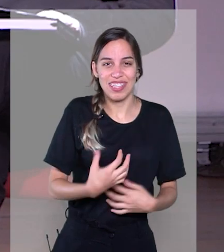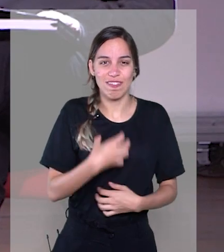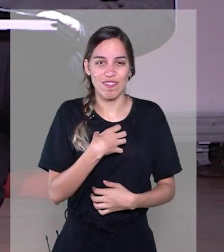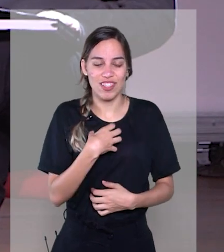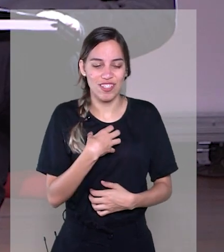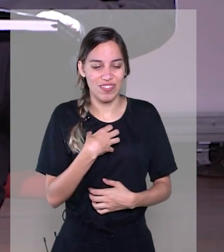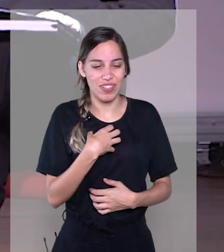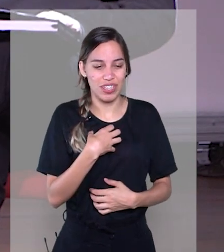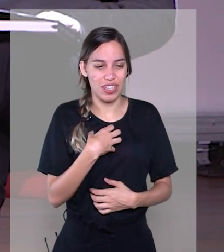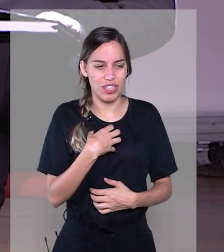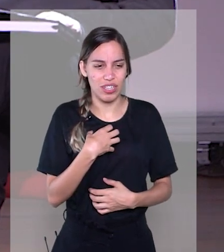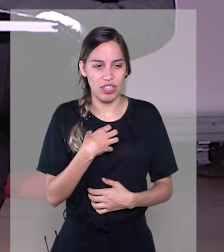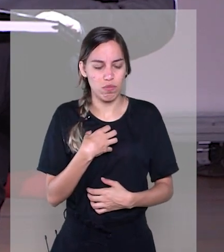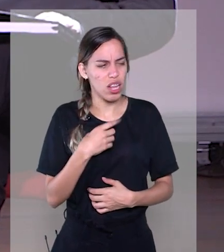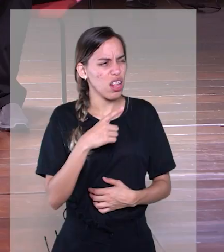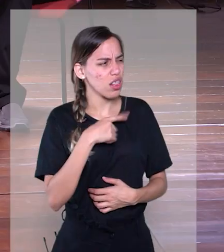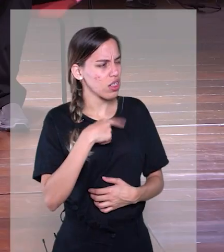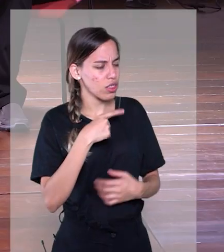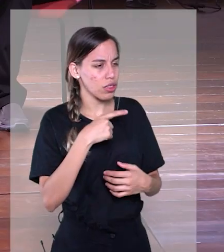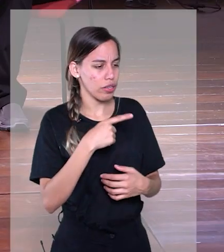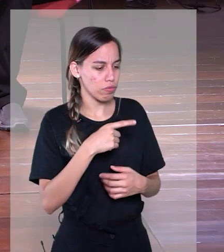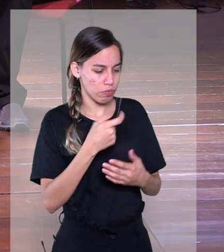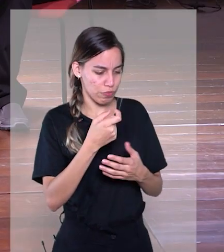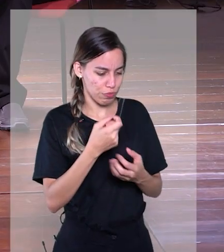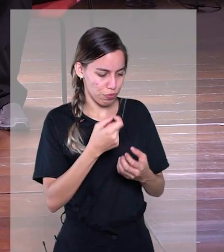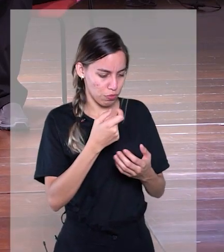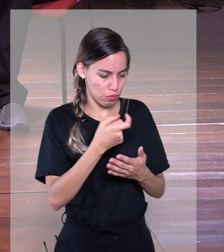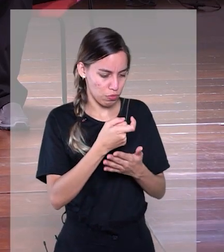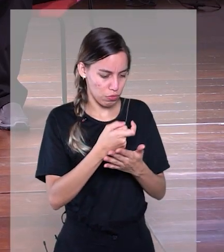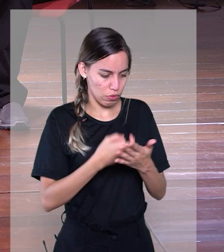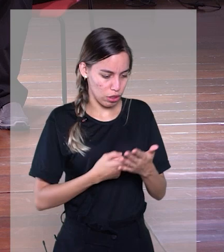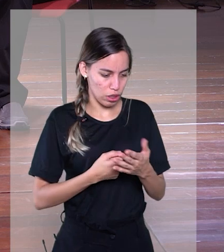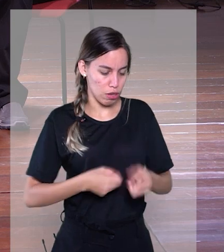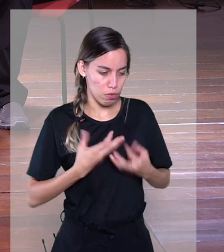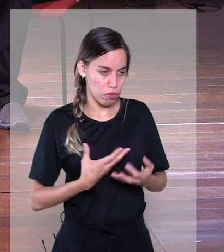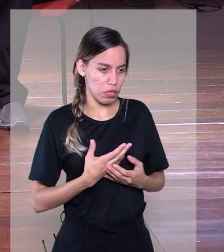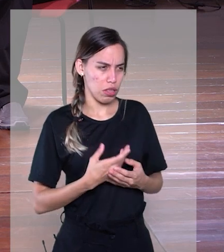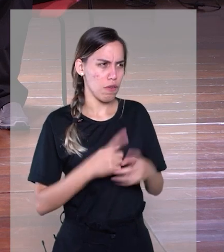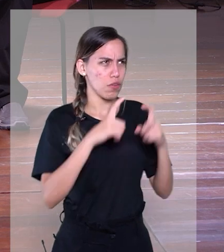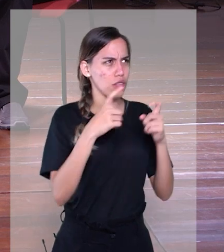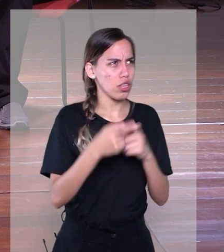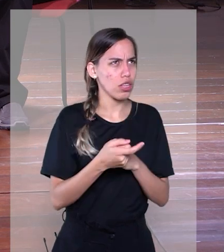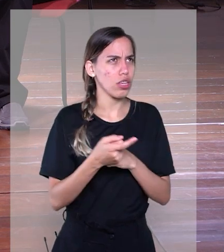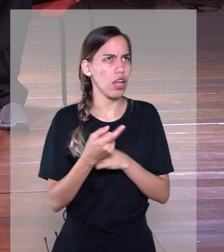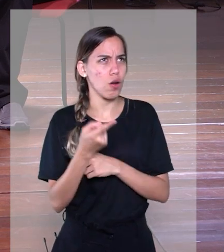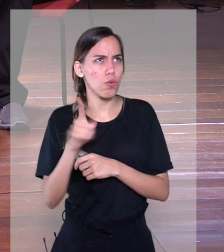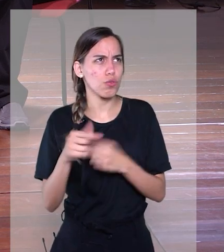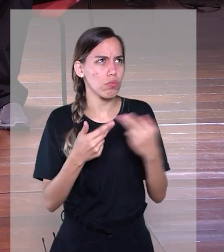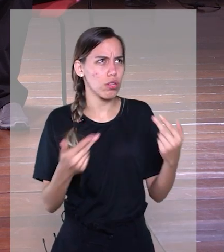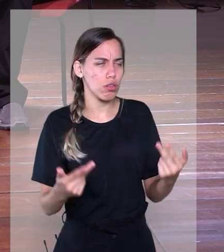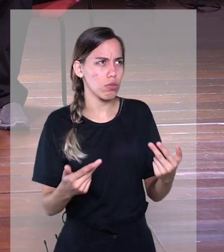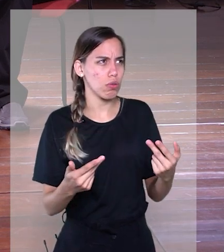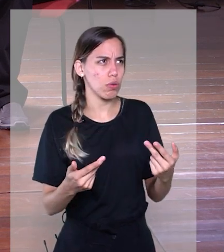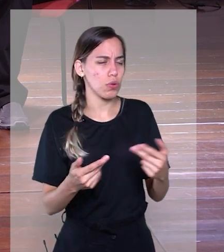sensações. Tem um verso do Carlos, eu não me lembro exatamente, que fala que fotografia registra o último das coisas, né? É